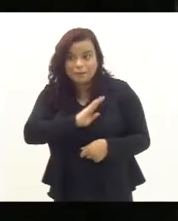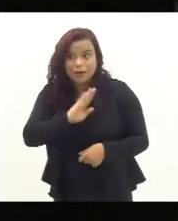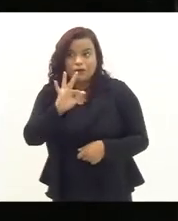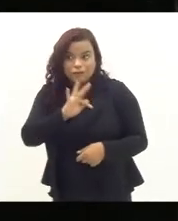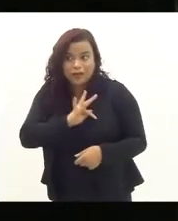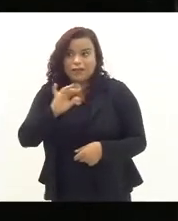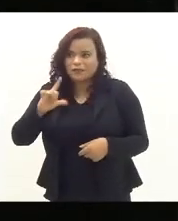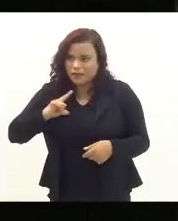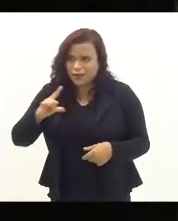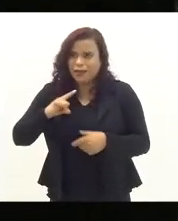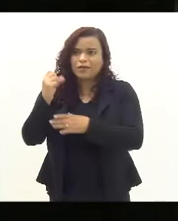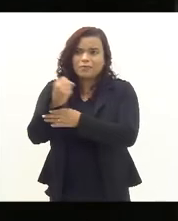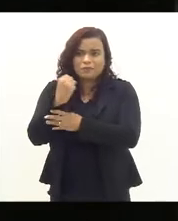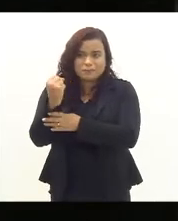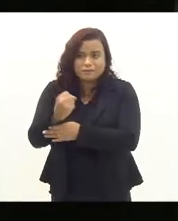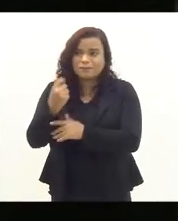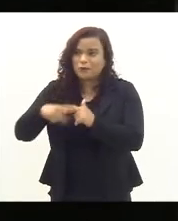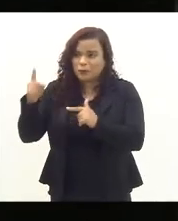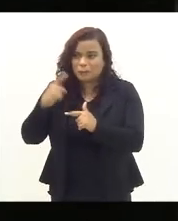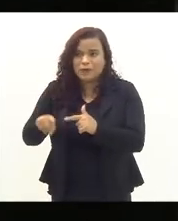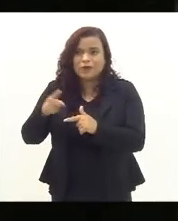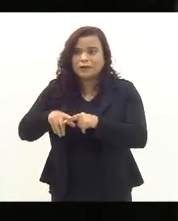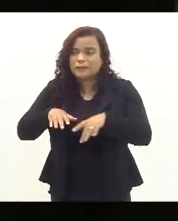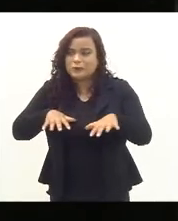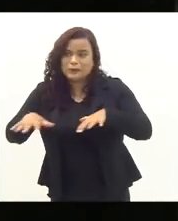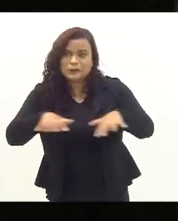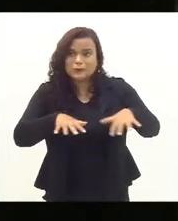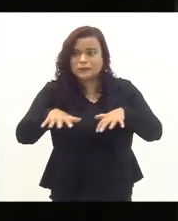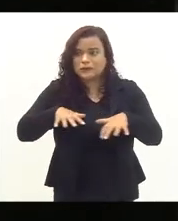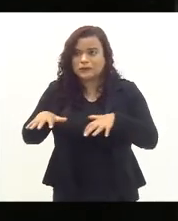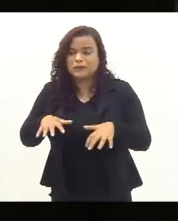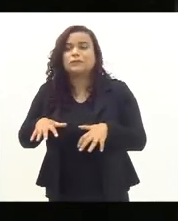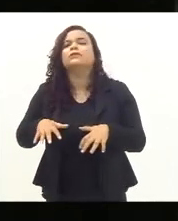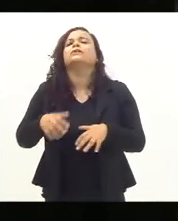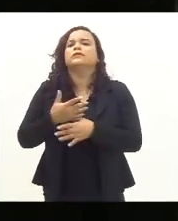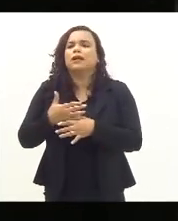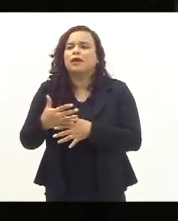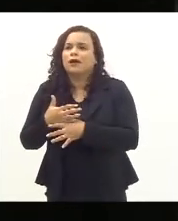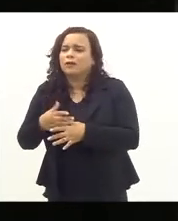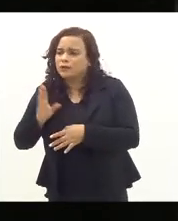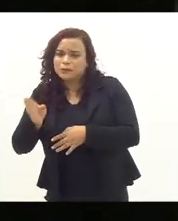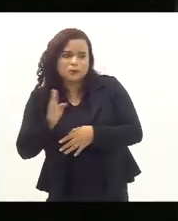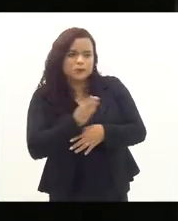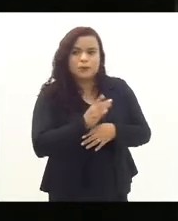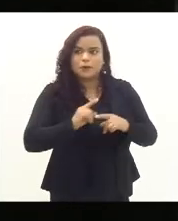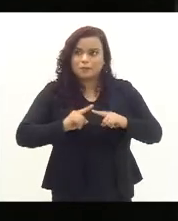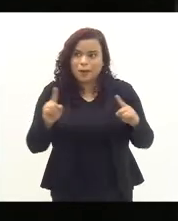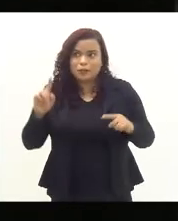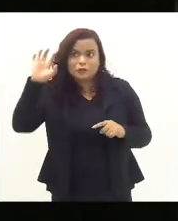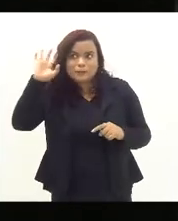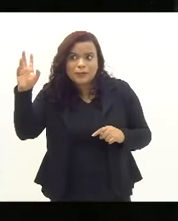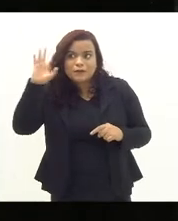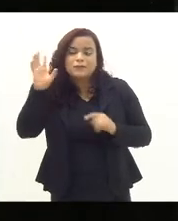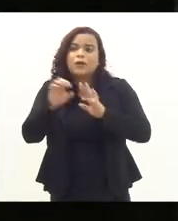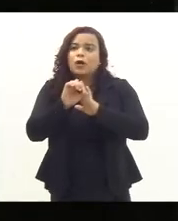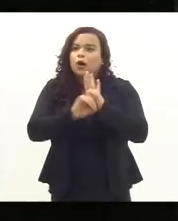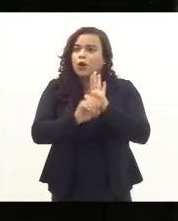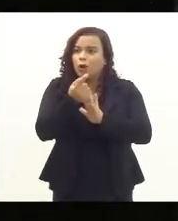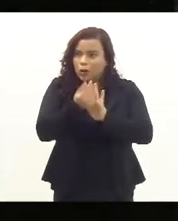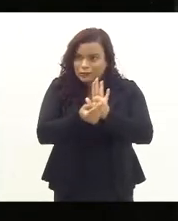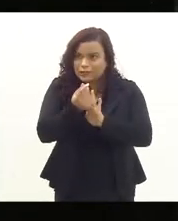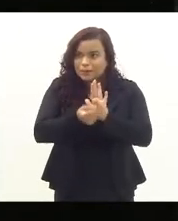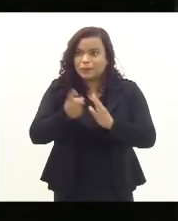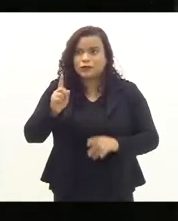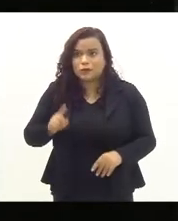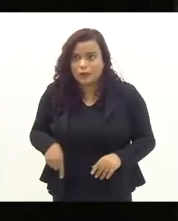problemas graves de mobilidade urbana mas a previsão do orçamento ali é uma previsão